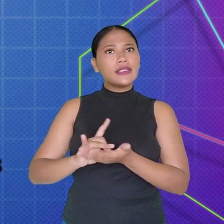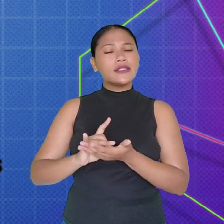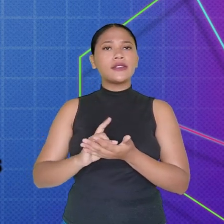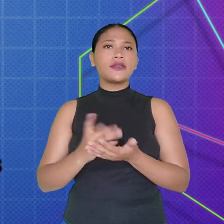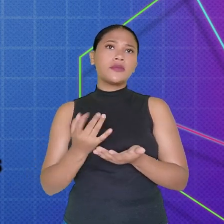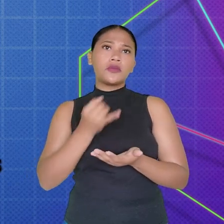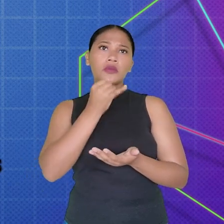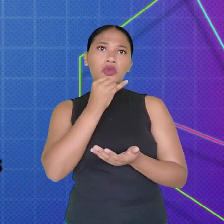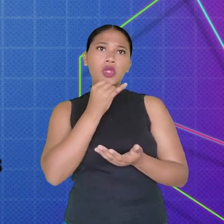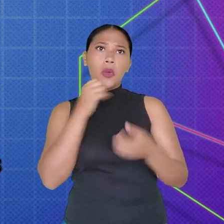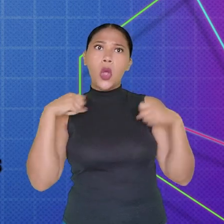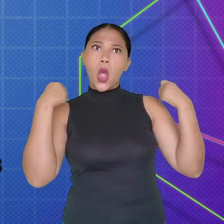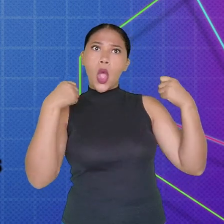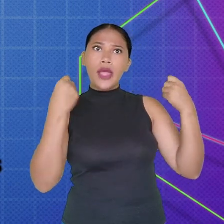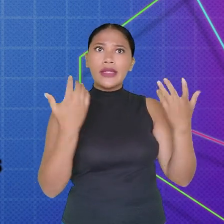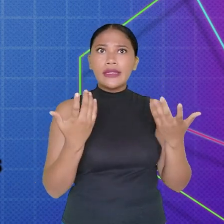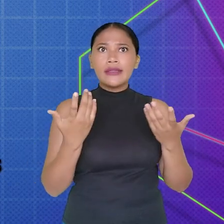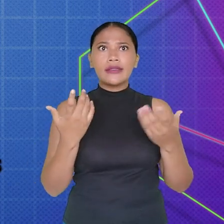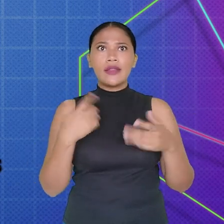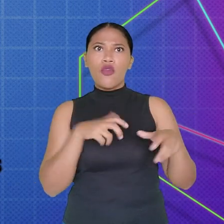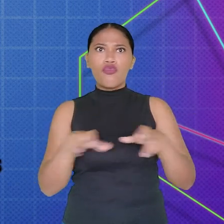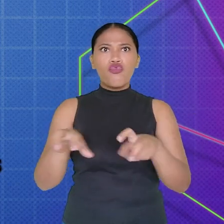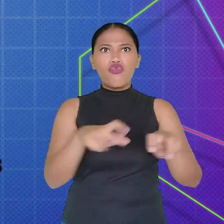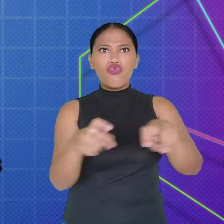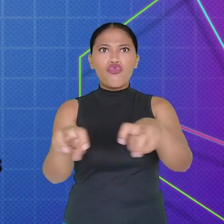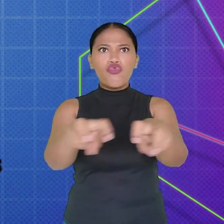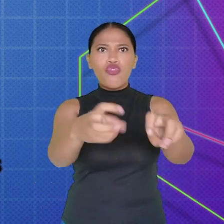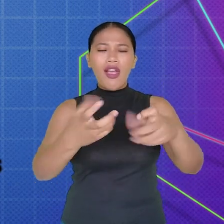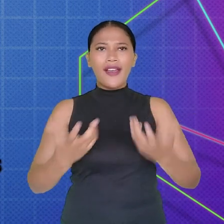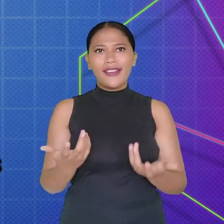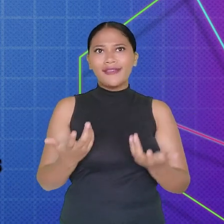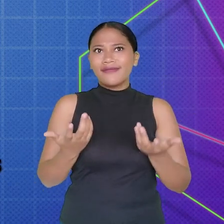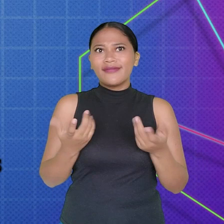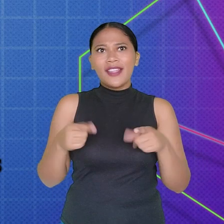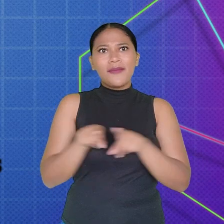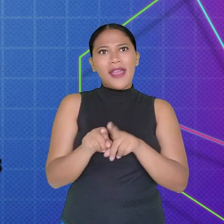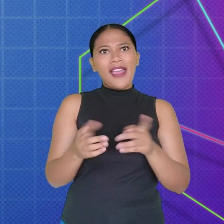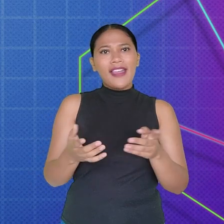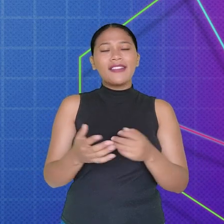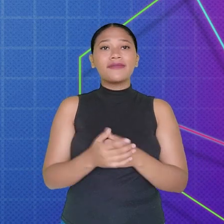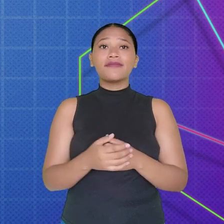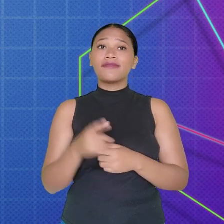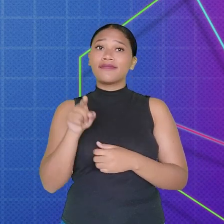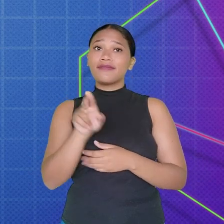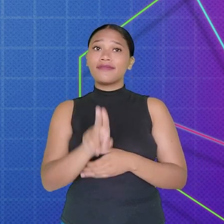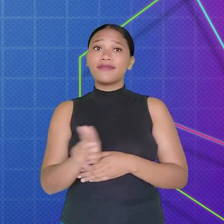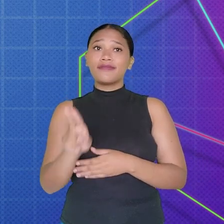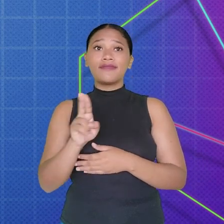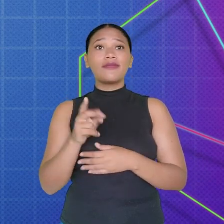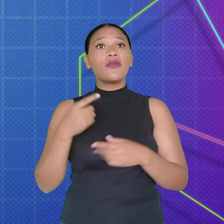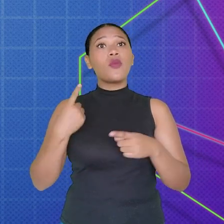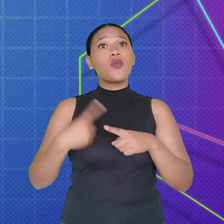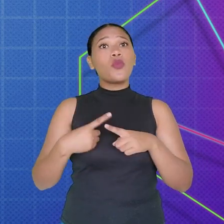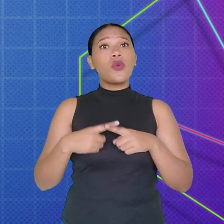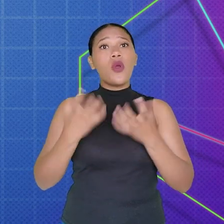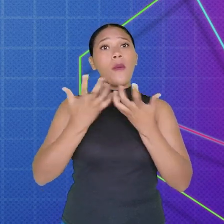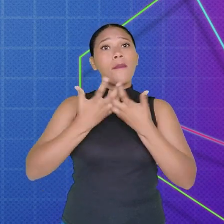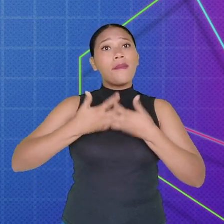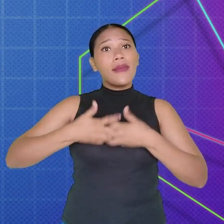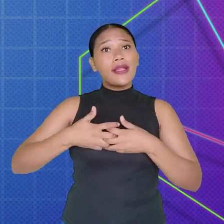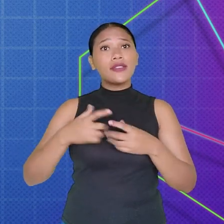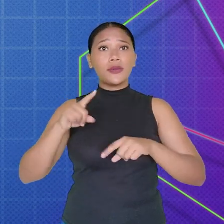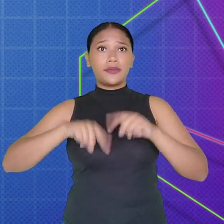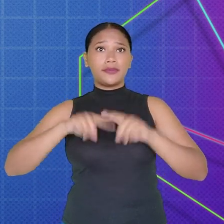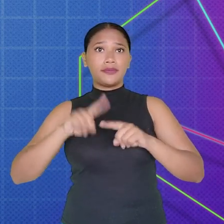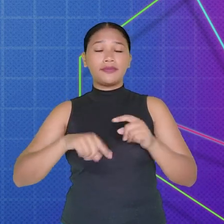realista, como em jogos de corrida em que os carros se chocam e causam danos uns aos outros. Esse evento é útil para criar interações complexas